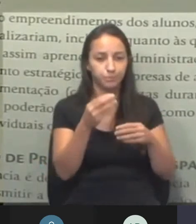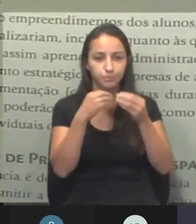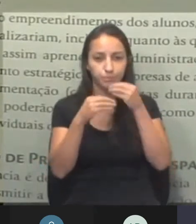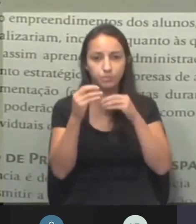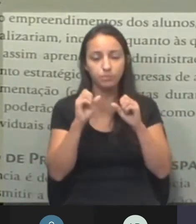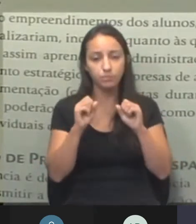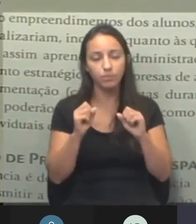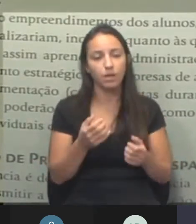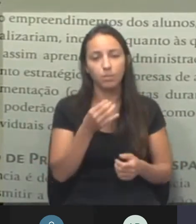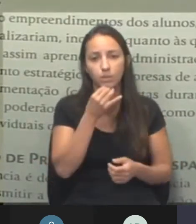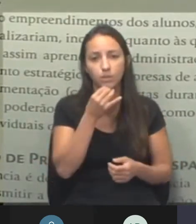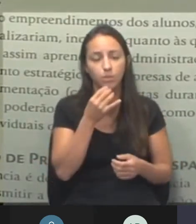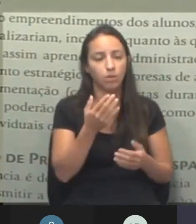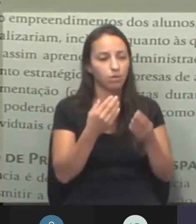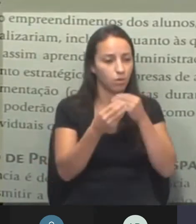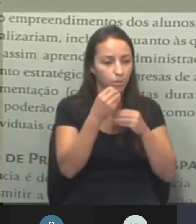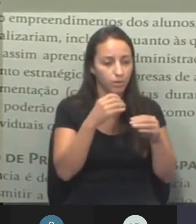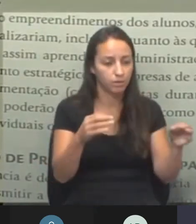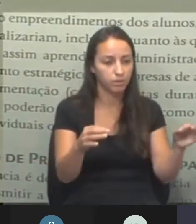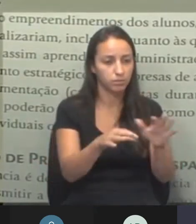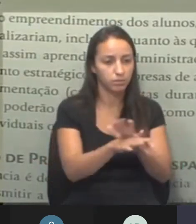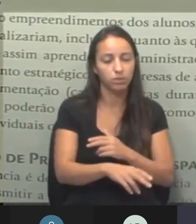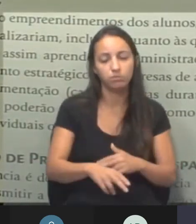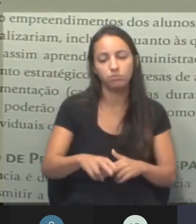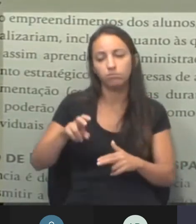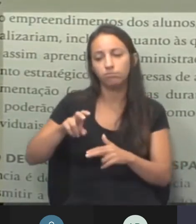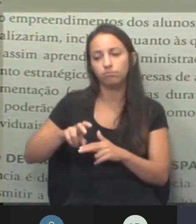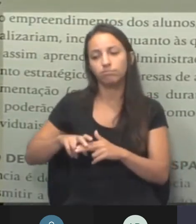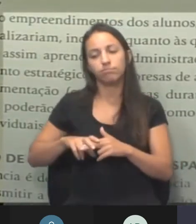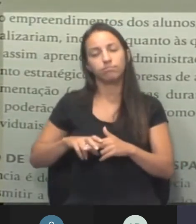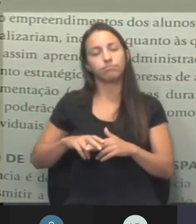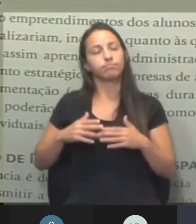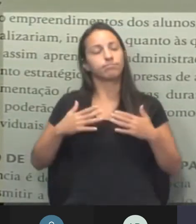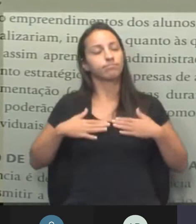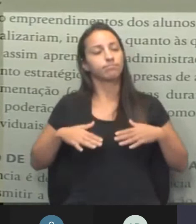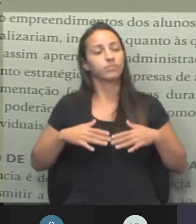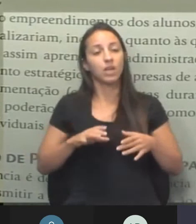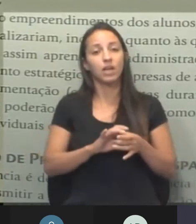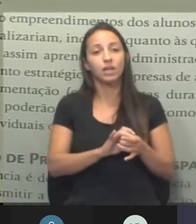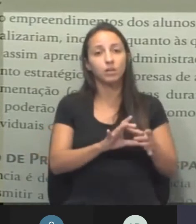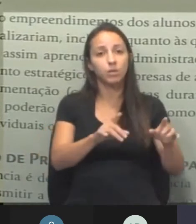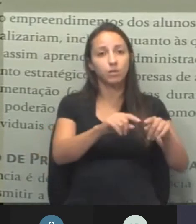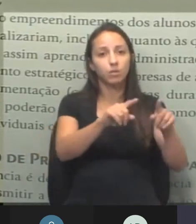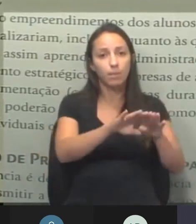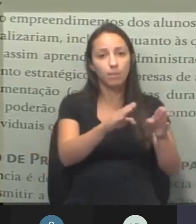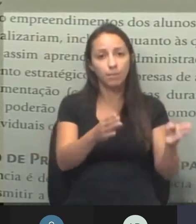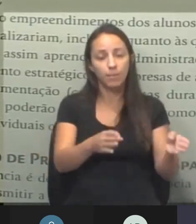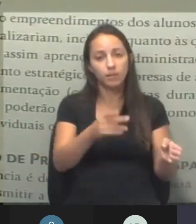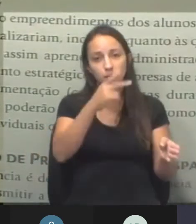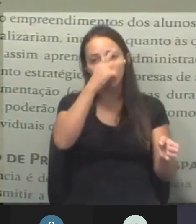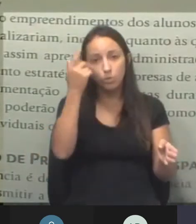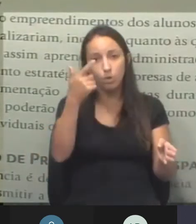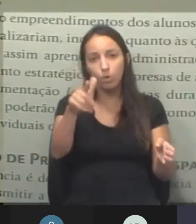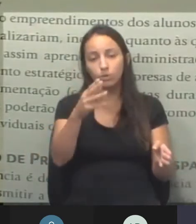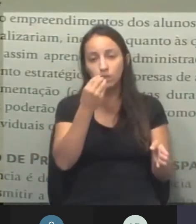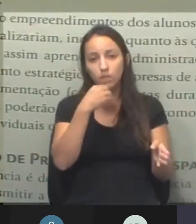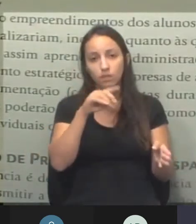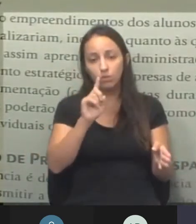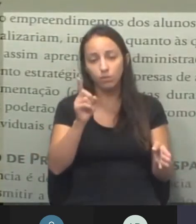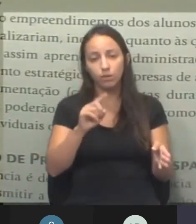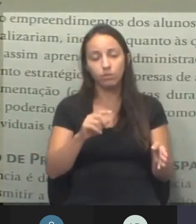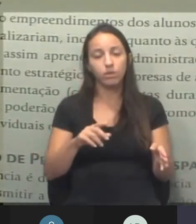legal, porque terminou de se alimentar, pode liberar a mesa para outros que ainda não se alimentaram e ainda ter